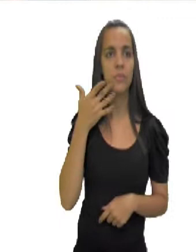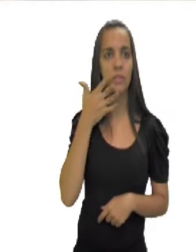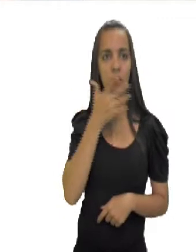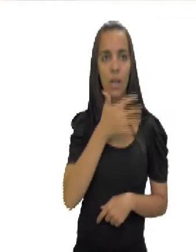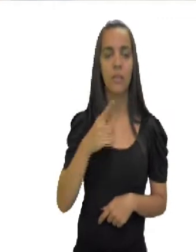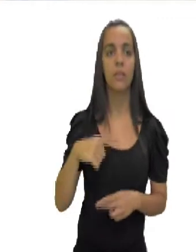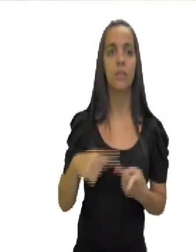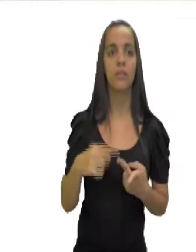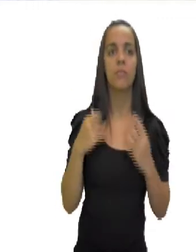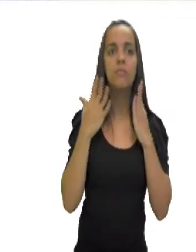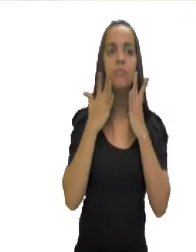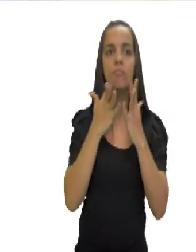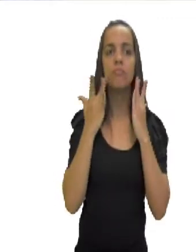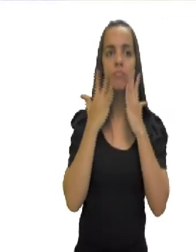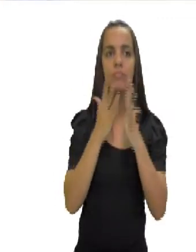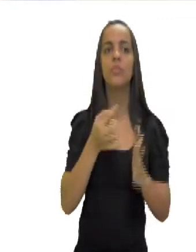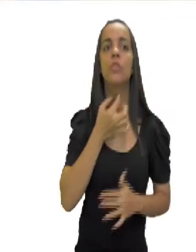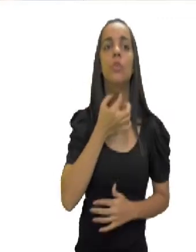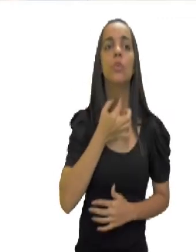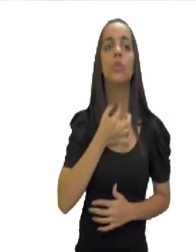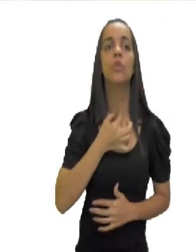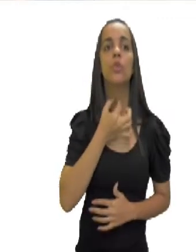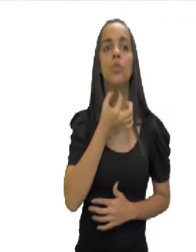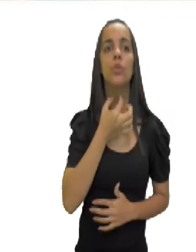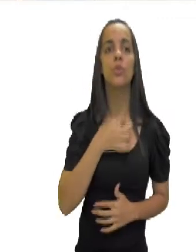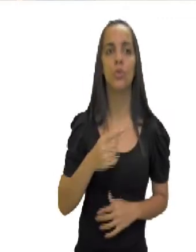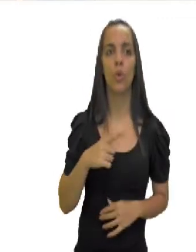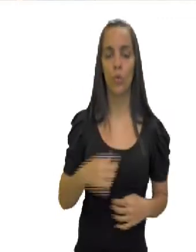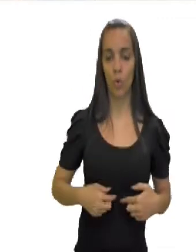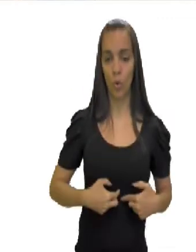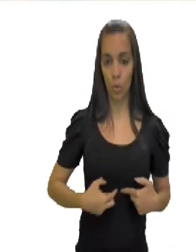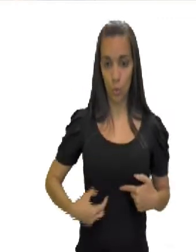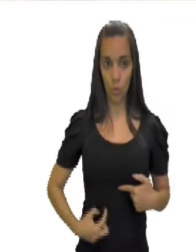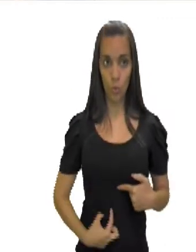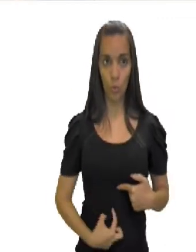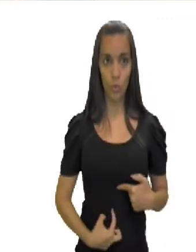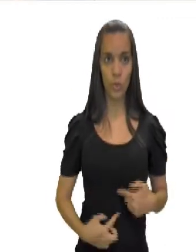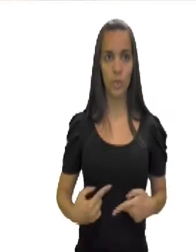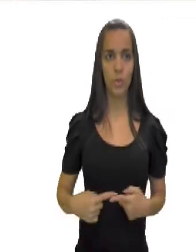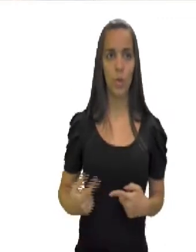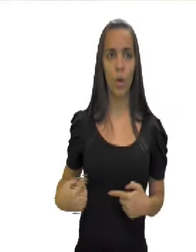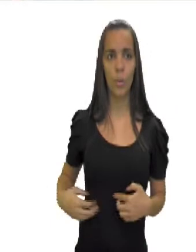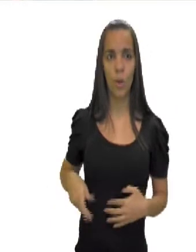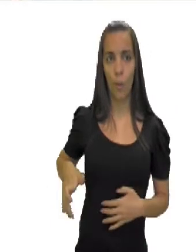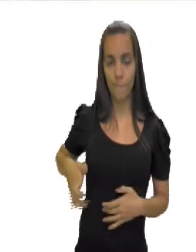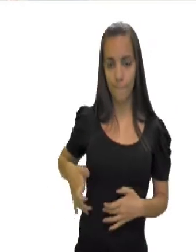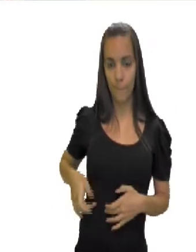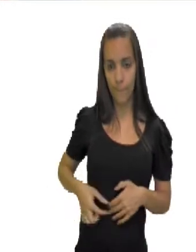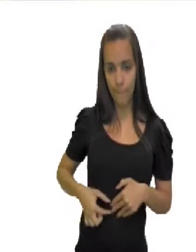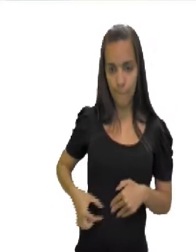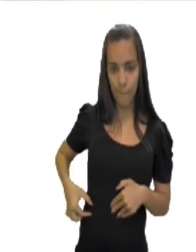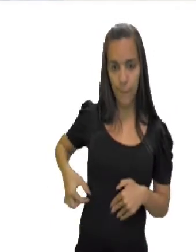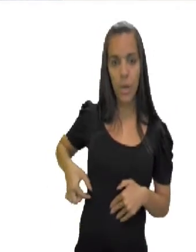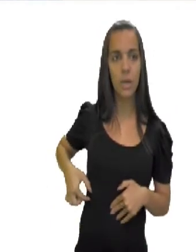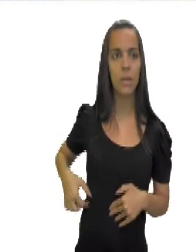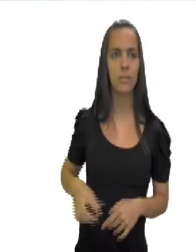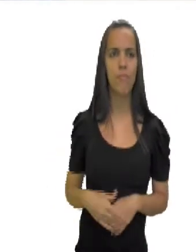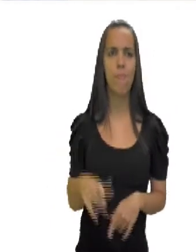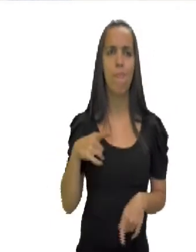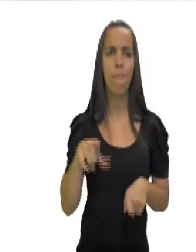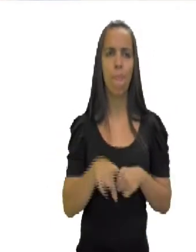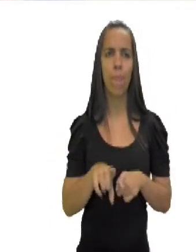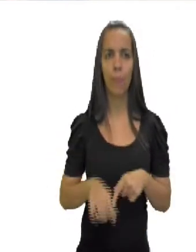estômago, pâncreas, intestino delgado e o